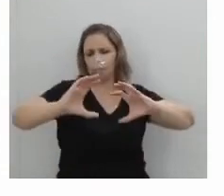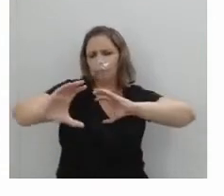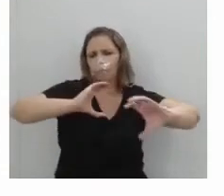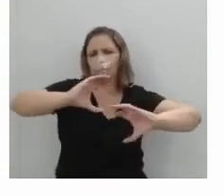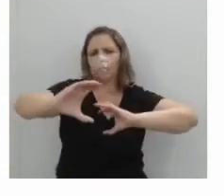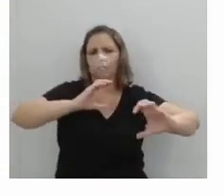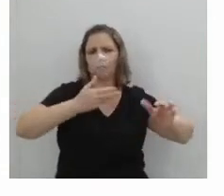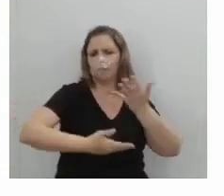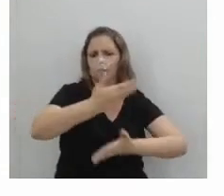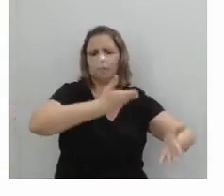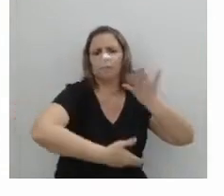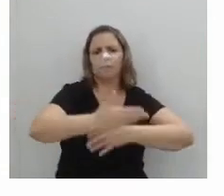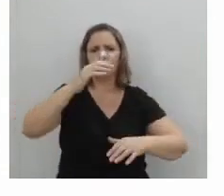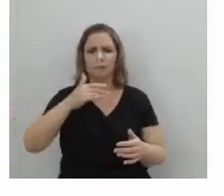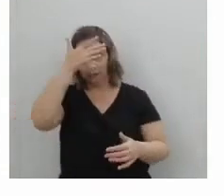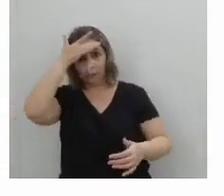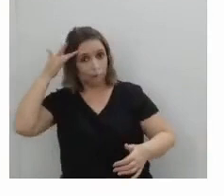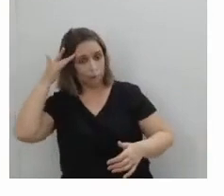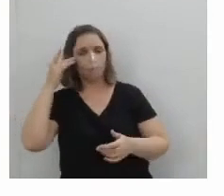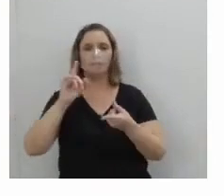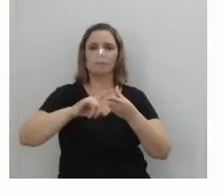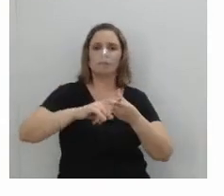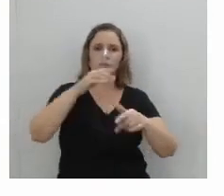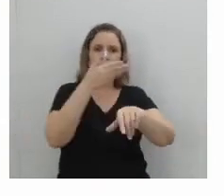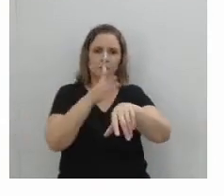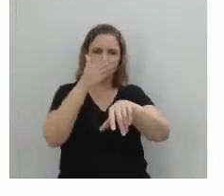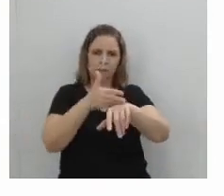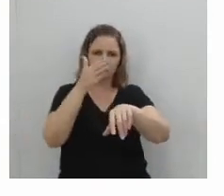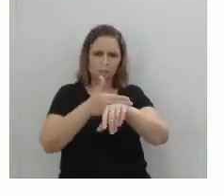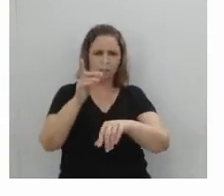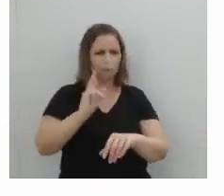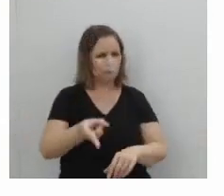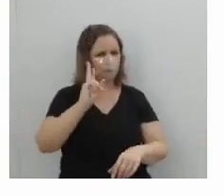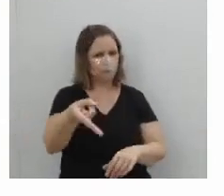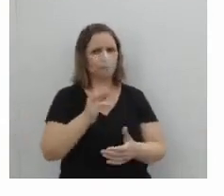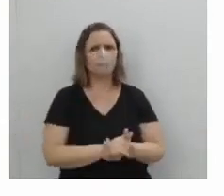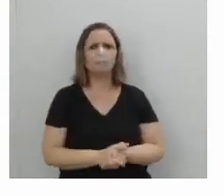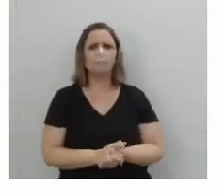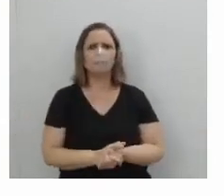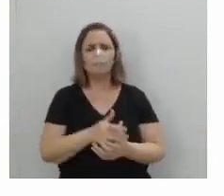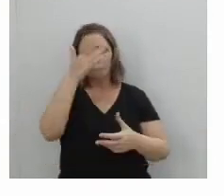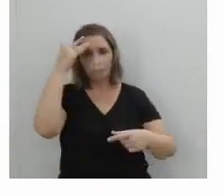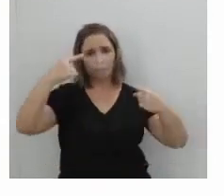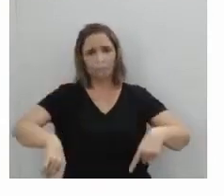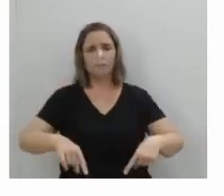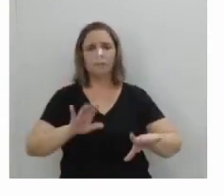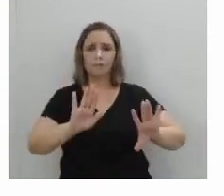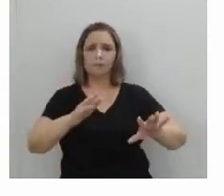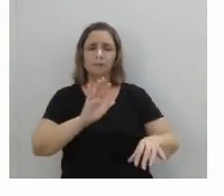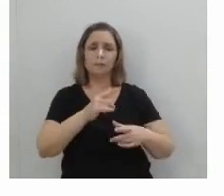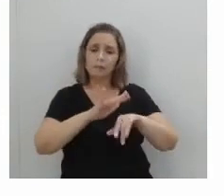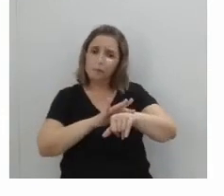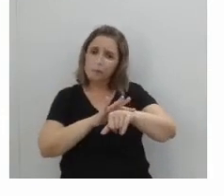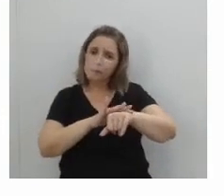comunicação entre os esportistas. Além disso, o exercício regular contínuo para quem compete diminui o risco de